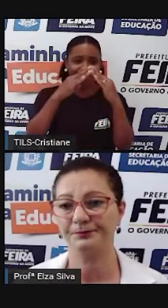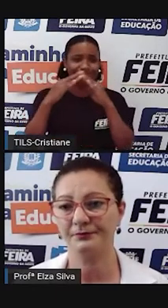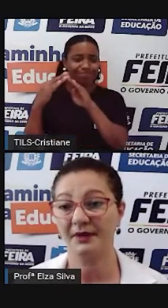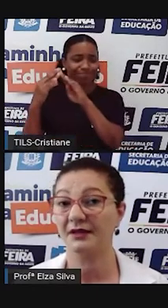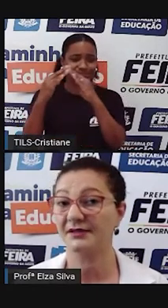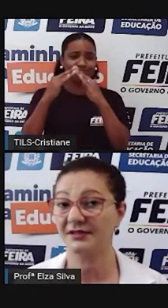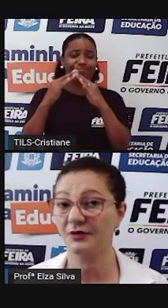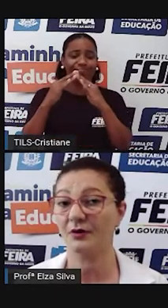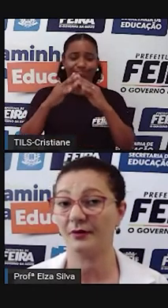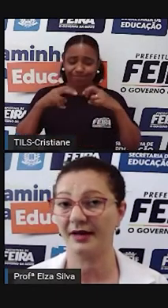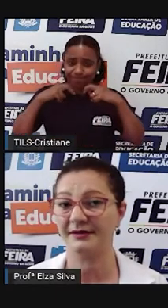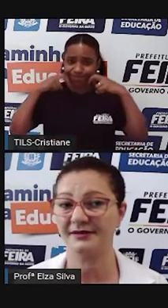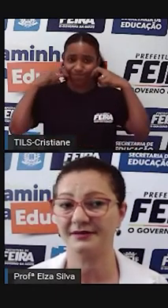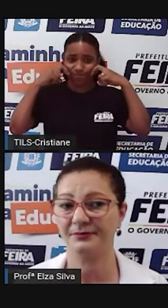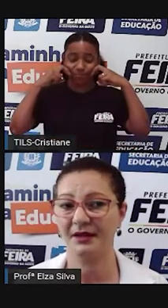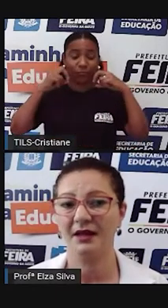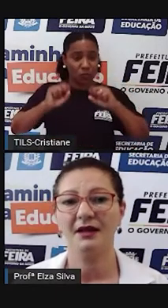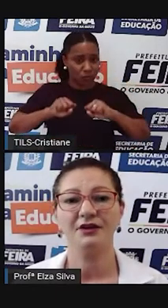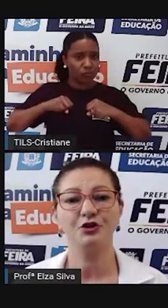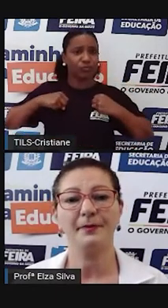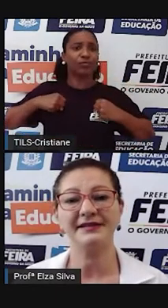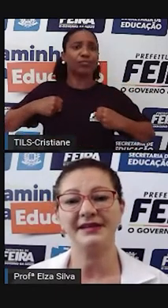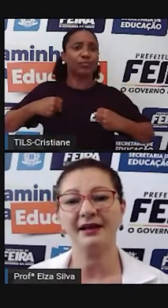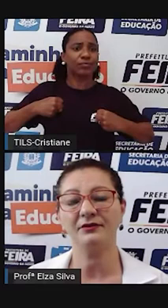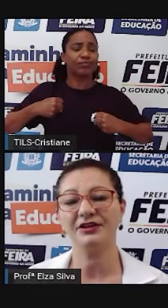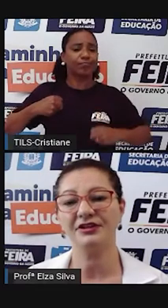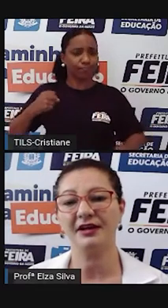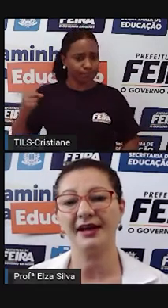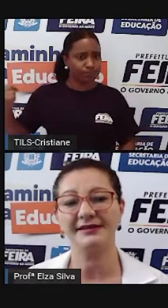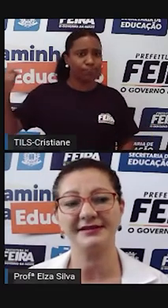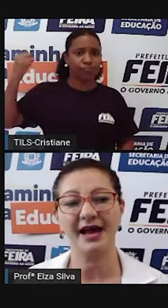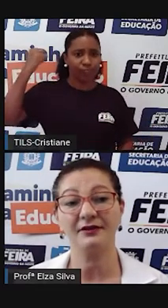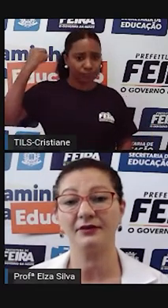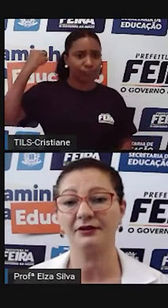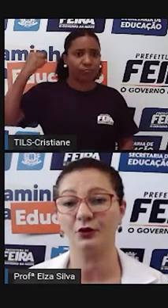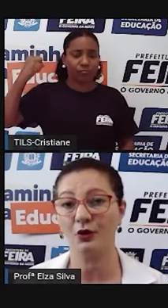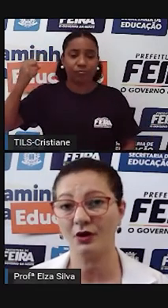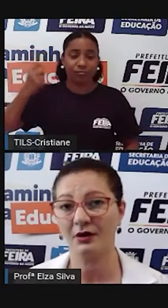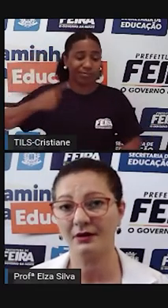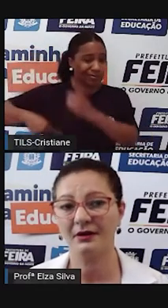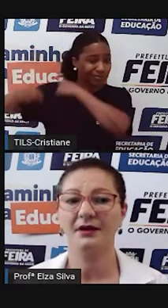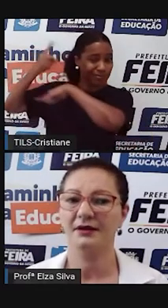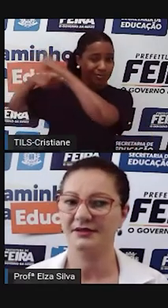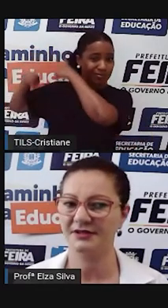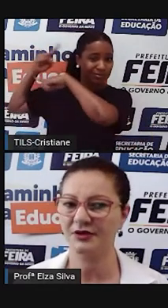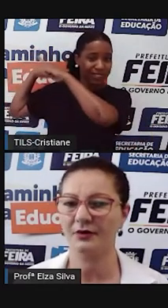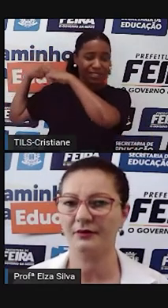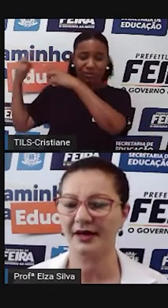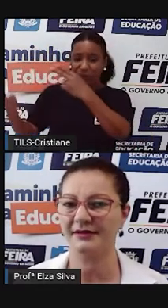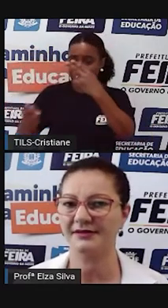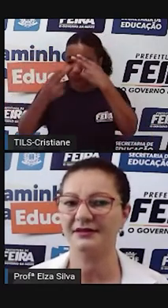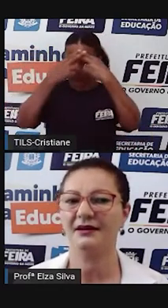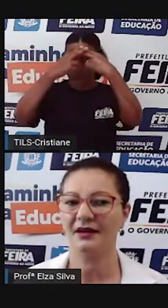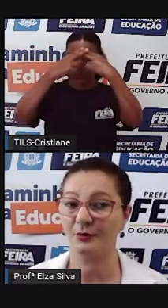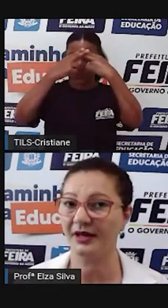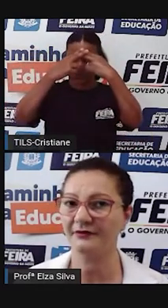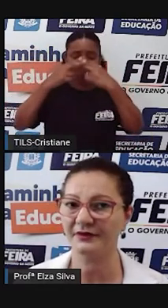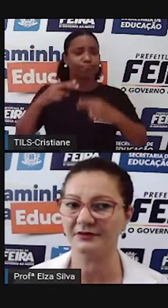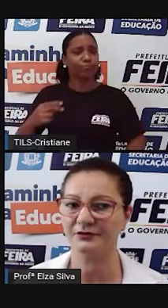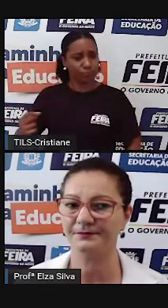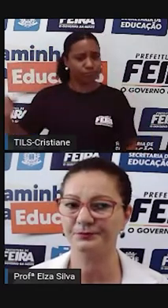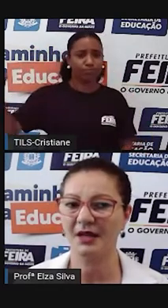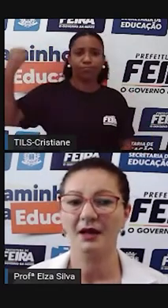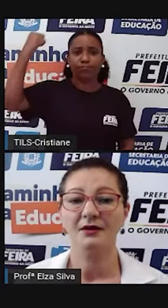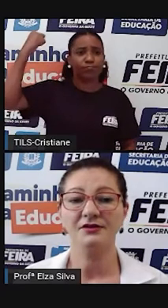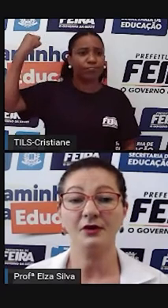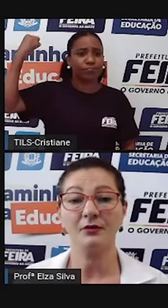levanto. Still alive. De um passado que está enraizado na dor, still alive. Eu me